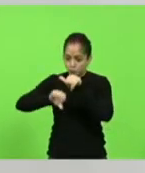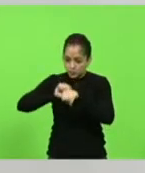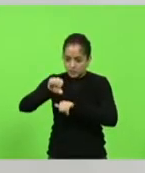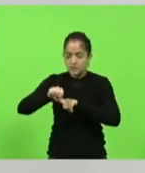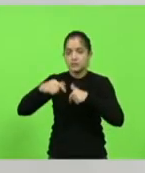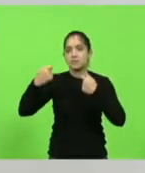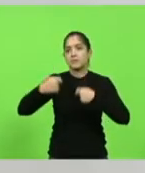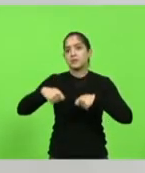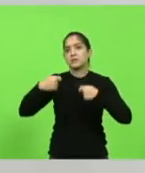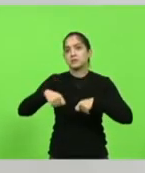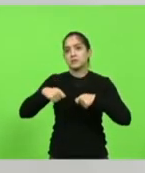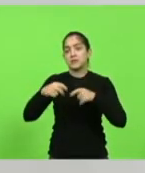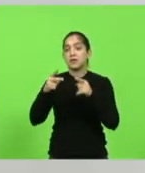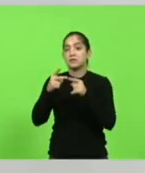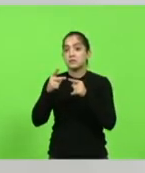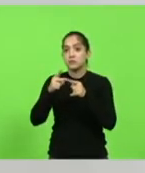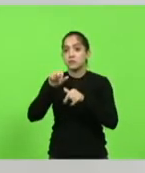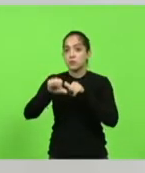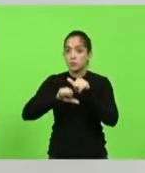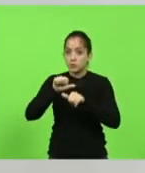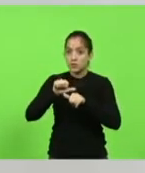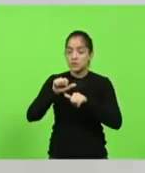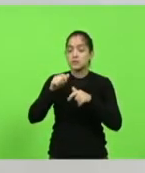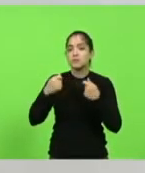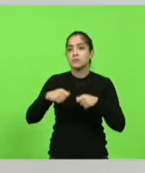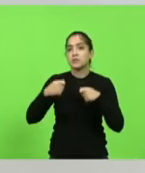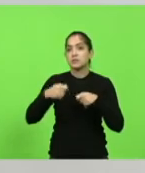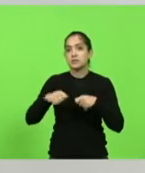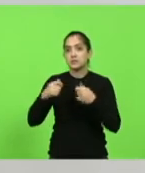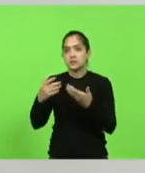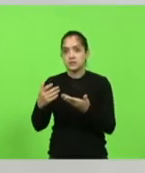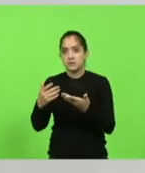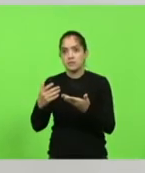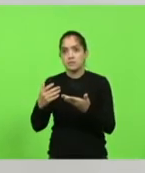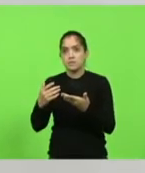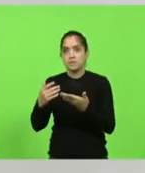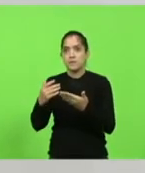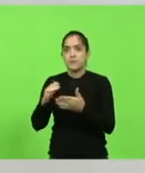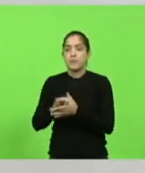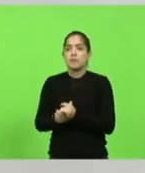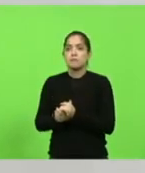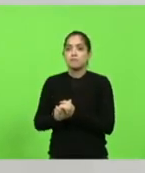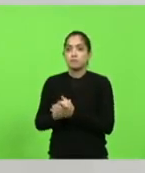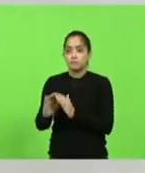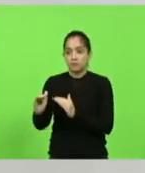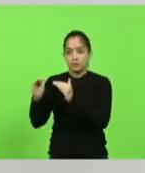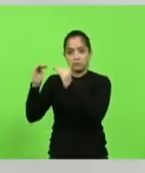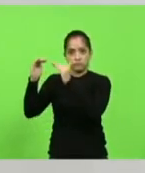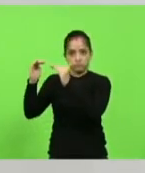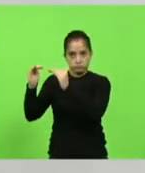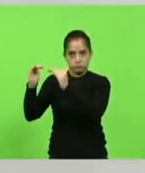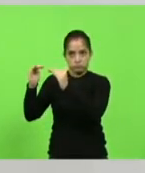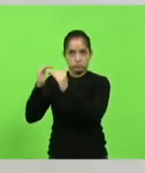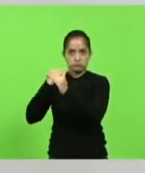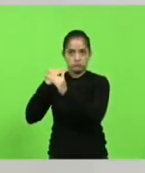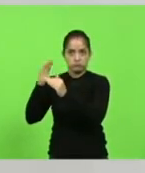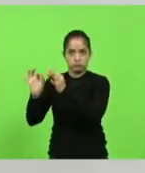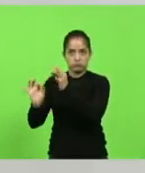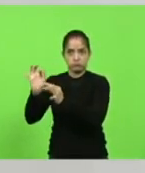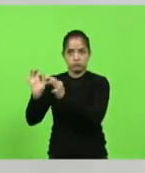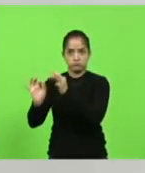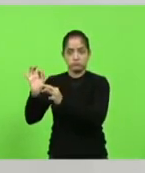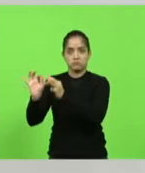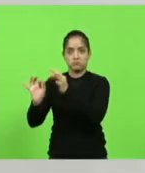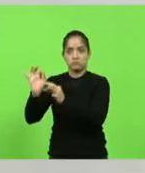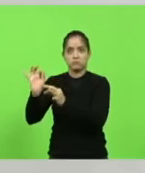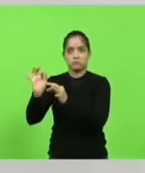fazer. A segunda mudança que tem que ser feita. Nós tínhamos uma magistratura antes e uma depois. E o